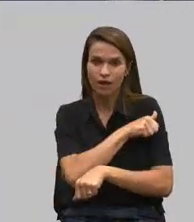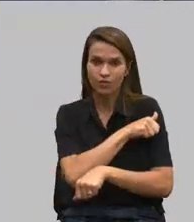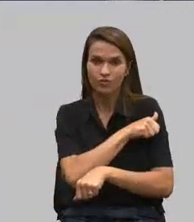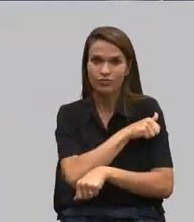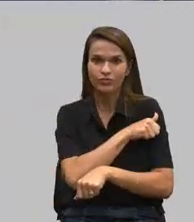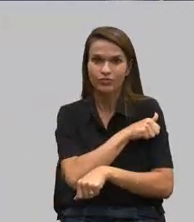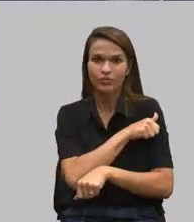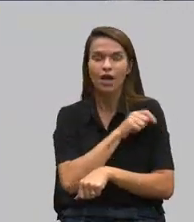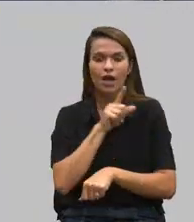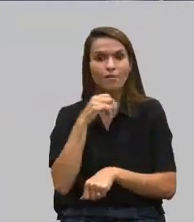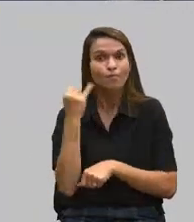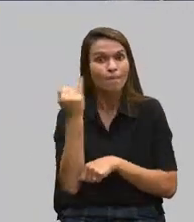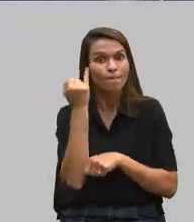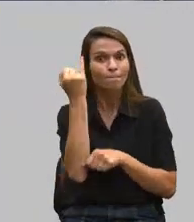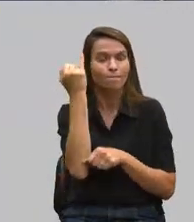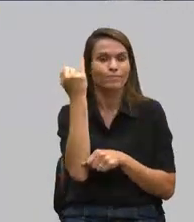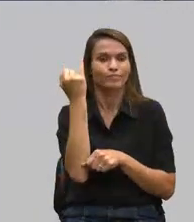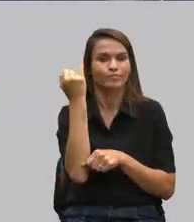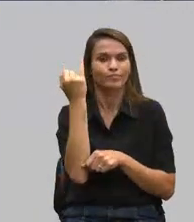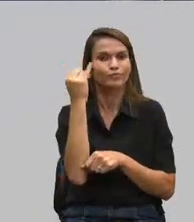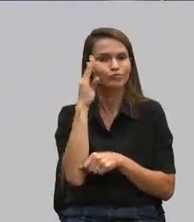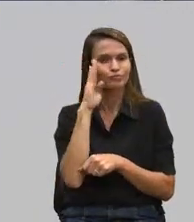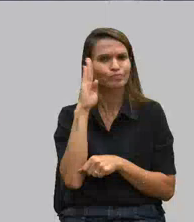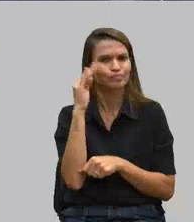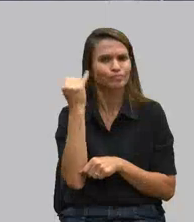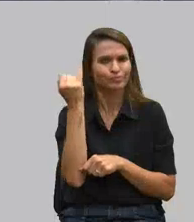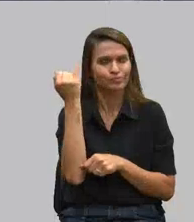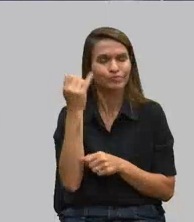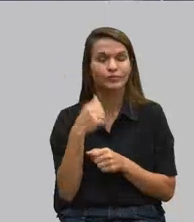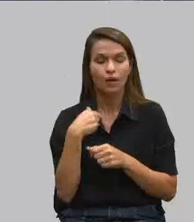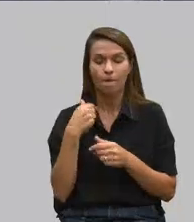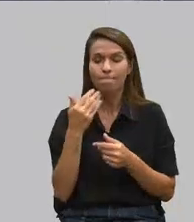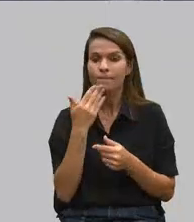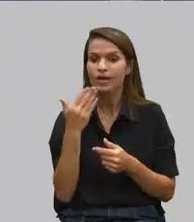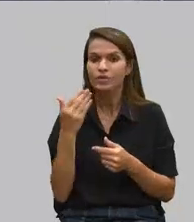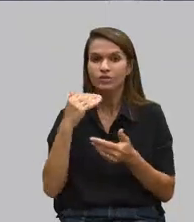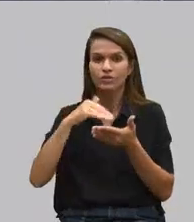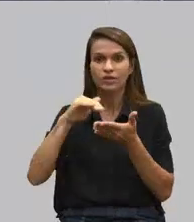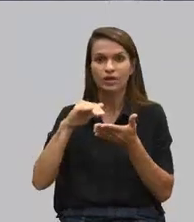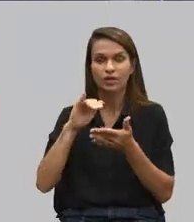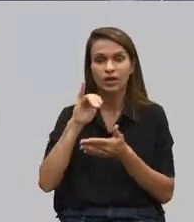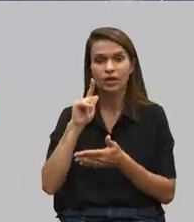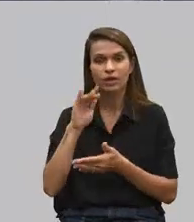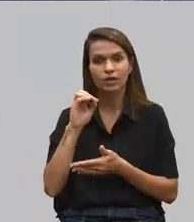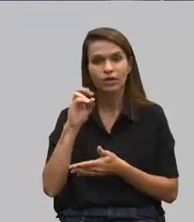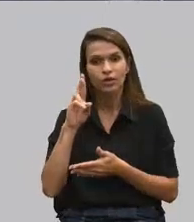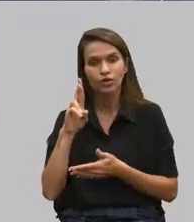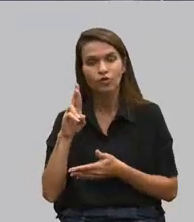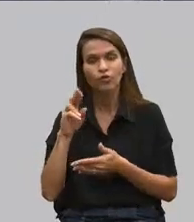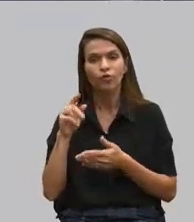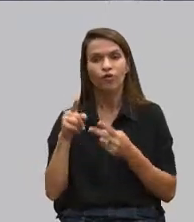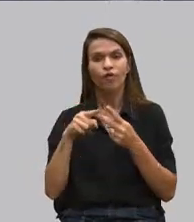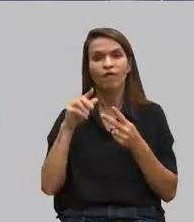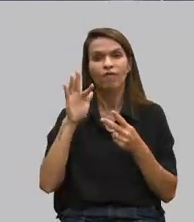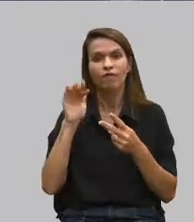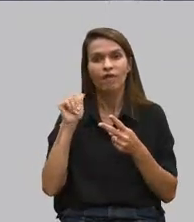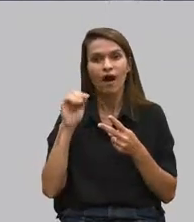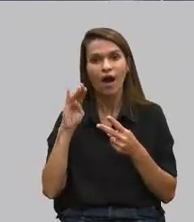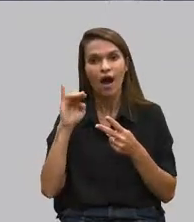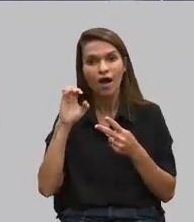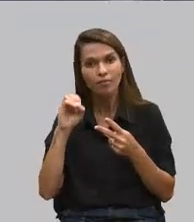fundamental importância e peço secretário Igor Fábio que tenham aí um olhar